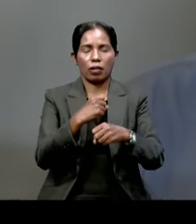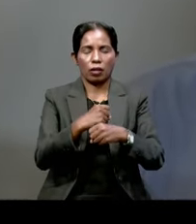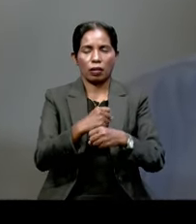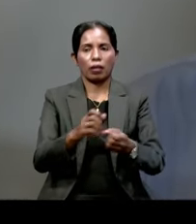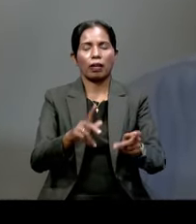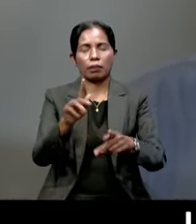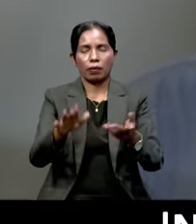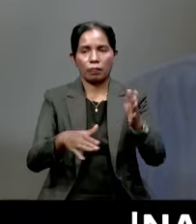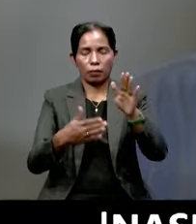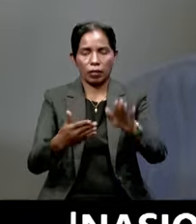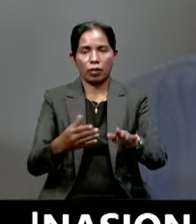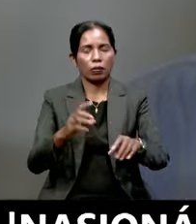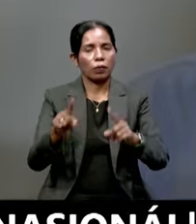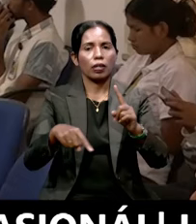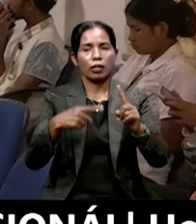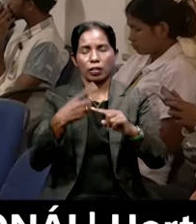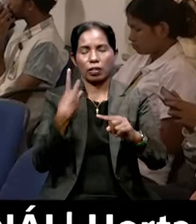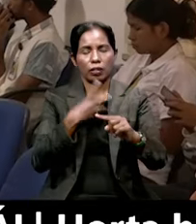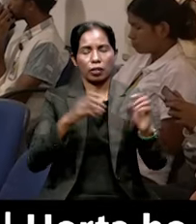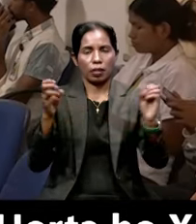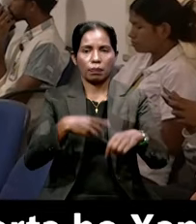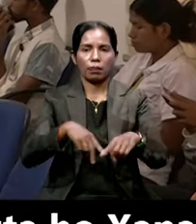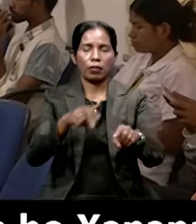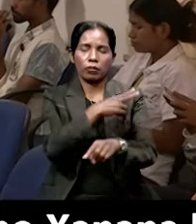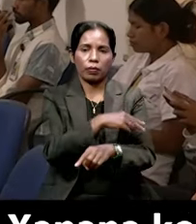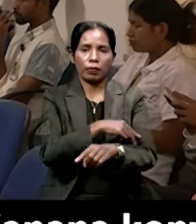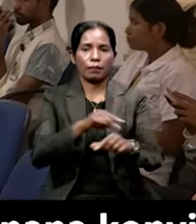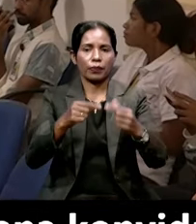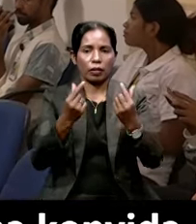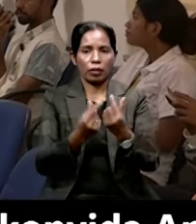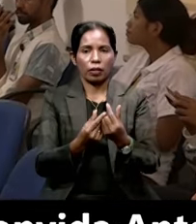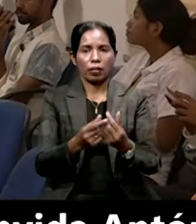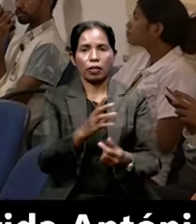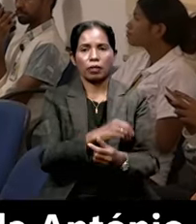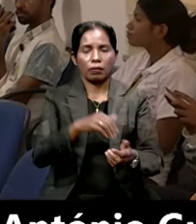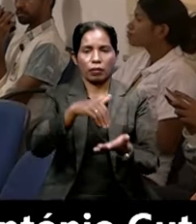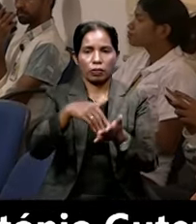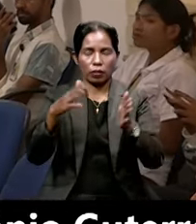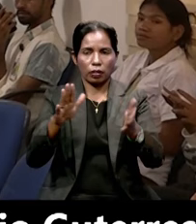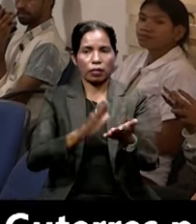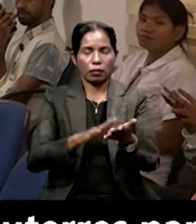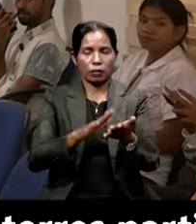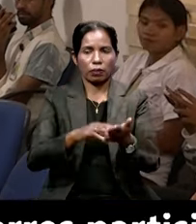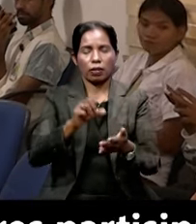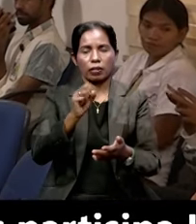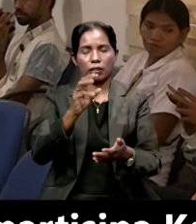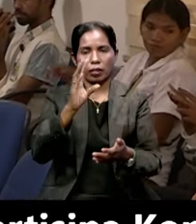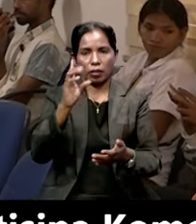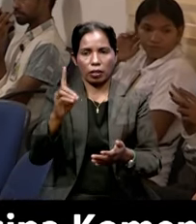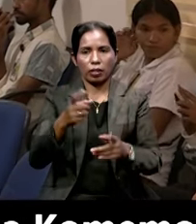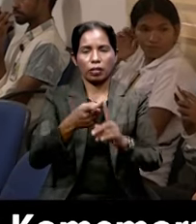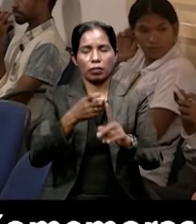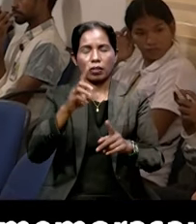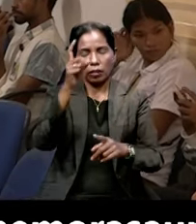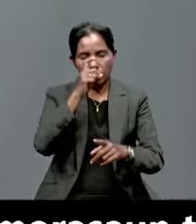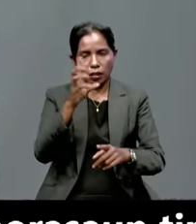vida, banhira ita lahalo tratamento ho sério. Grupo alvo atu hetan vacina, maka estudante sira e escola ensino básico, hahu husi sexto